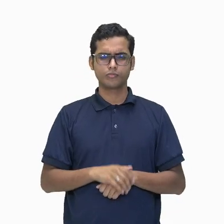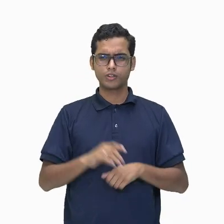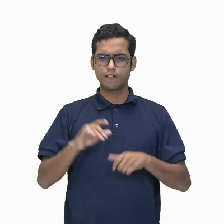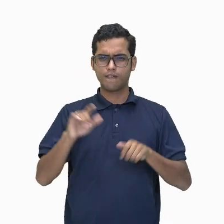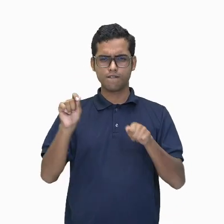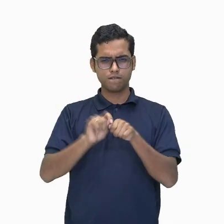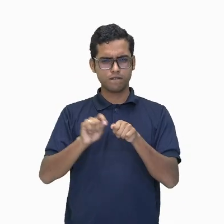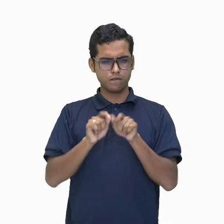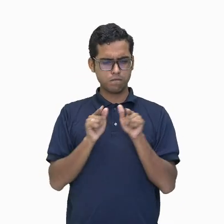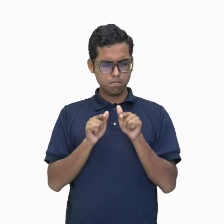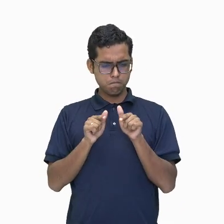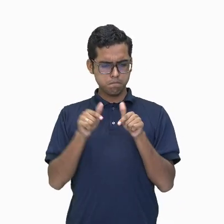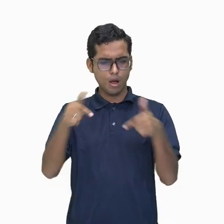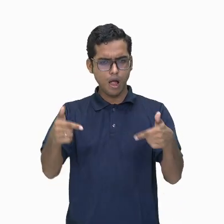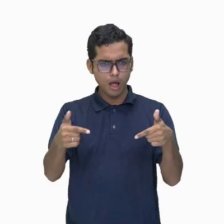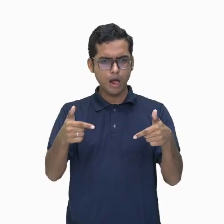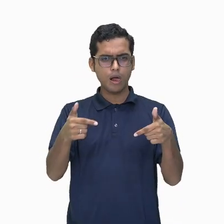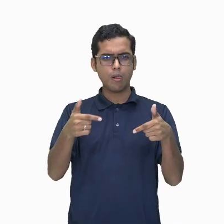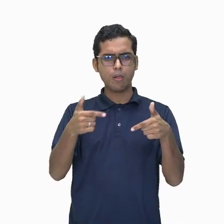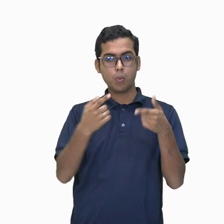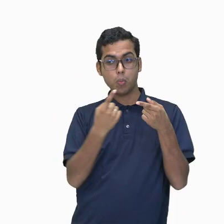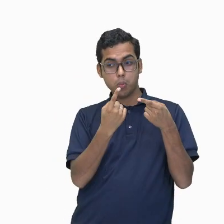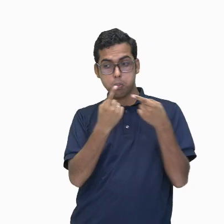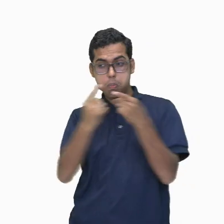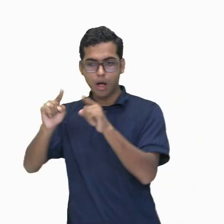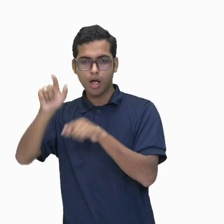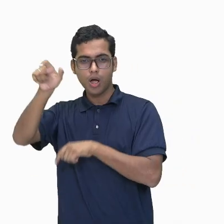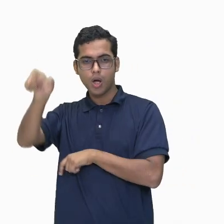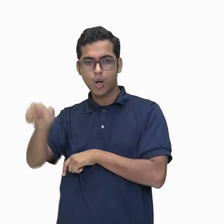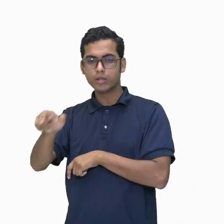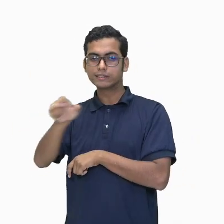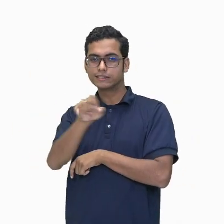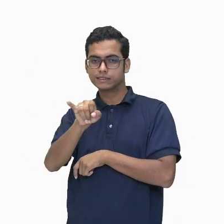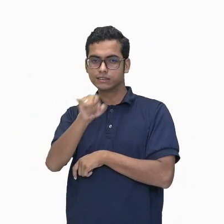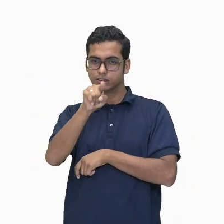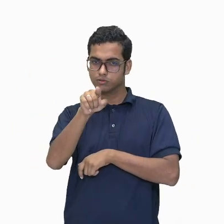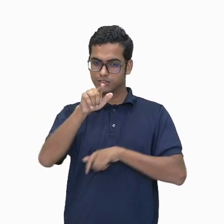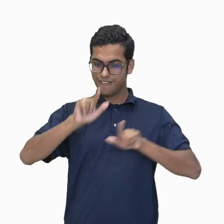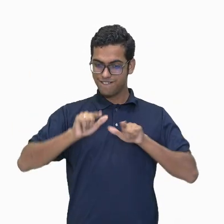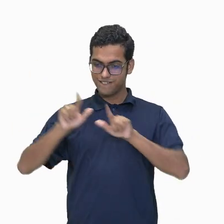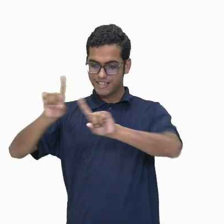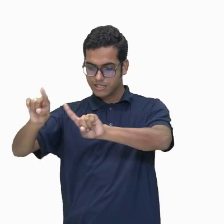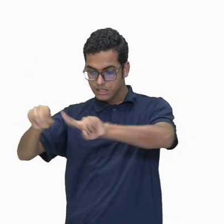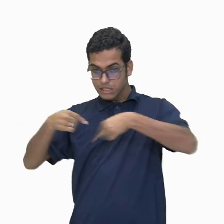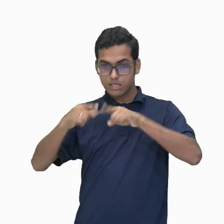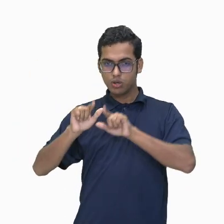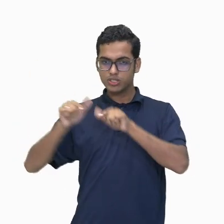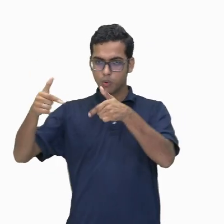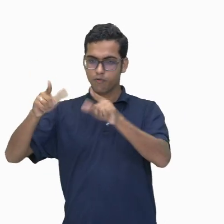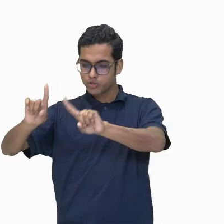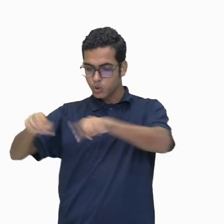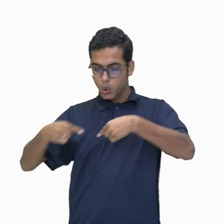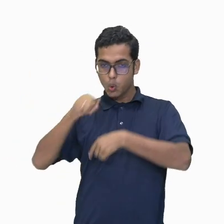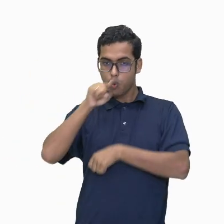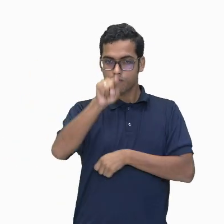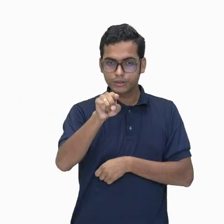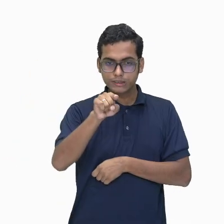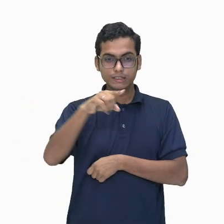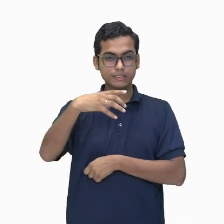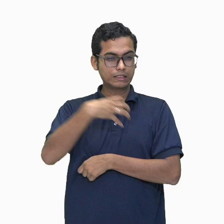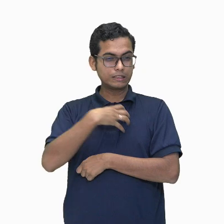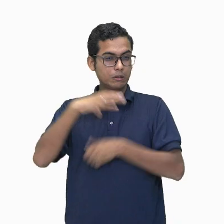aquilo que, se fosse feito, lhe causaria dor. Olha só. Não faça aos